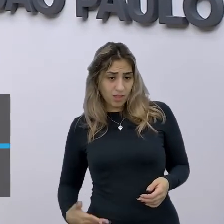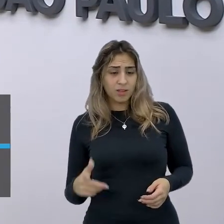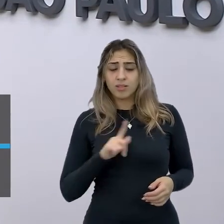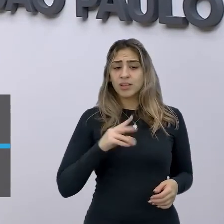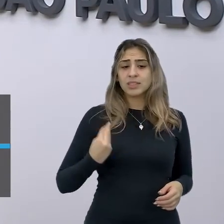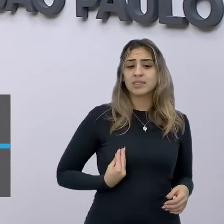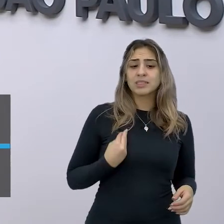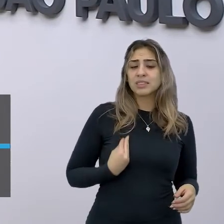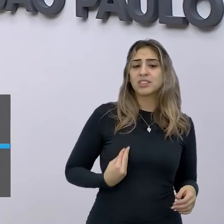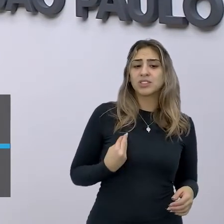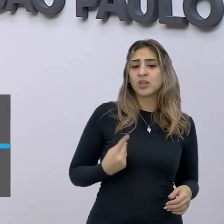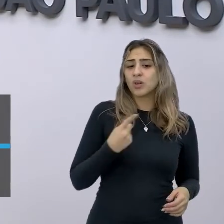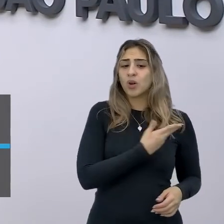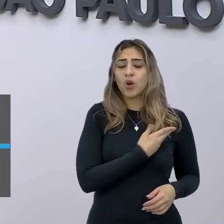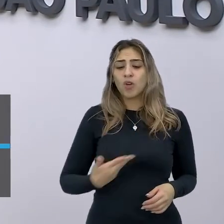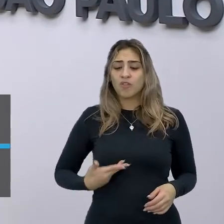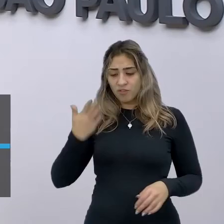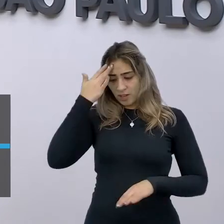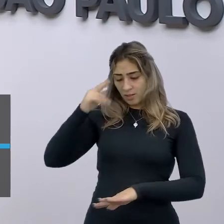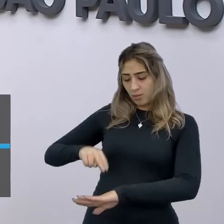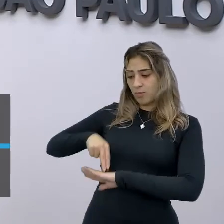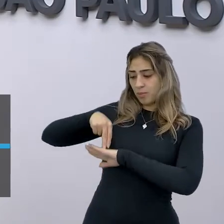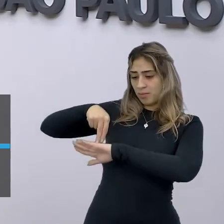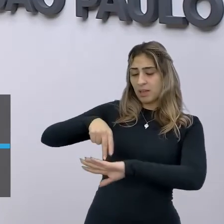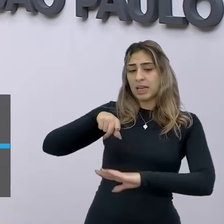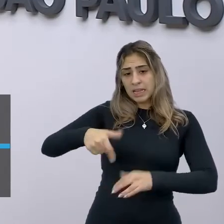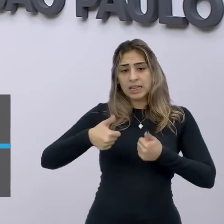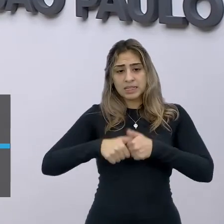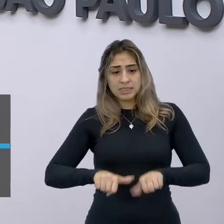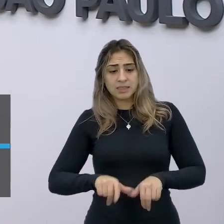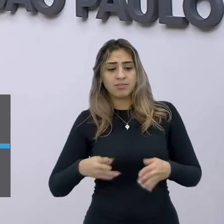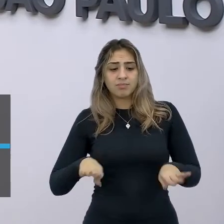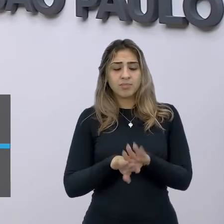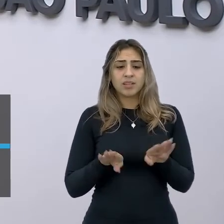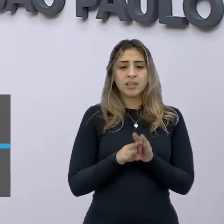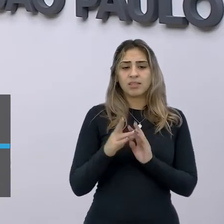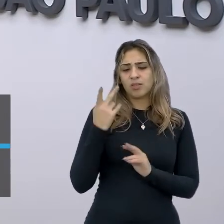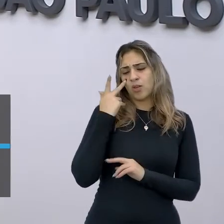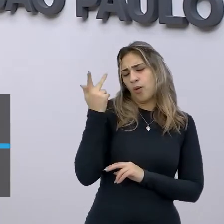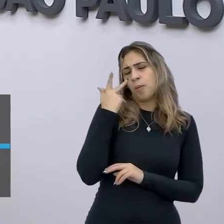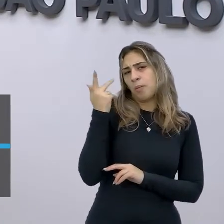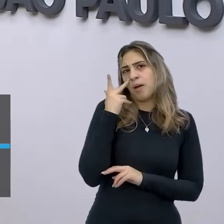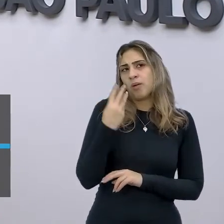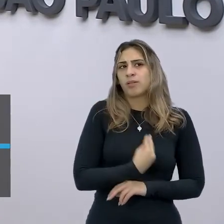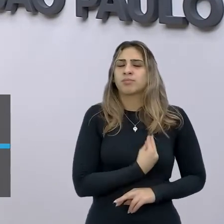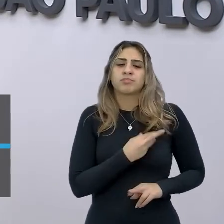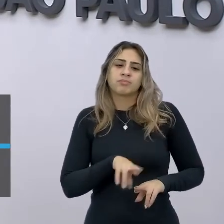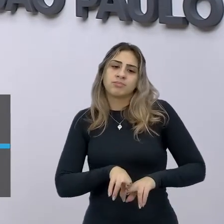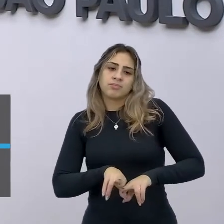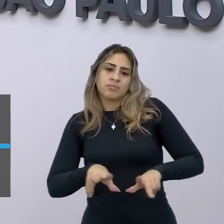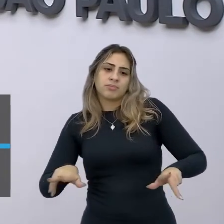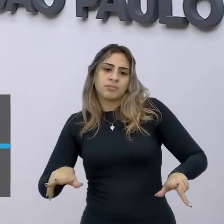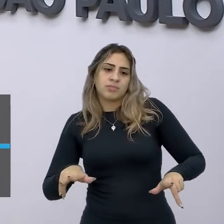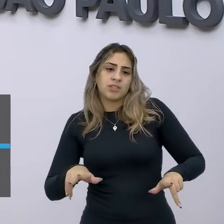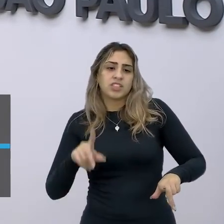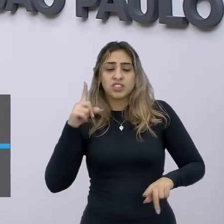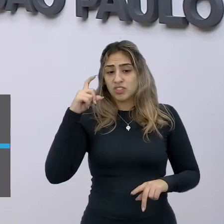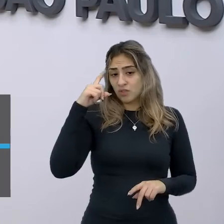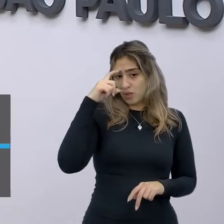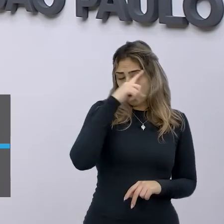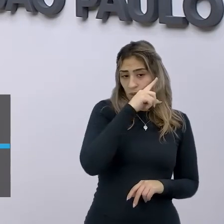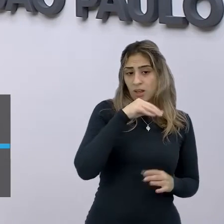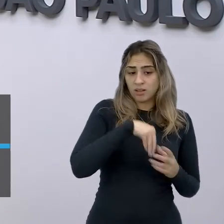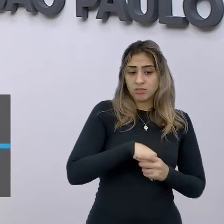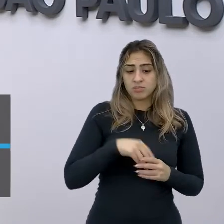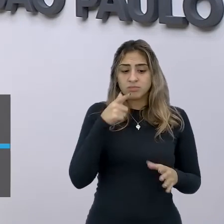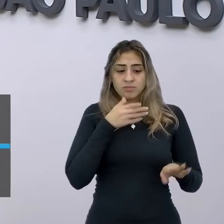não existe um governante, né? Quer dizer, o governo ele está meio que à deriva, assim, né? Existe uma certa dificuldade